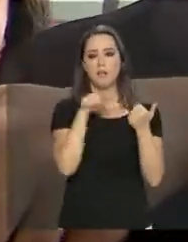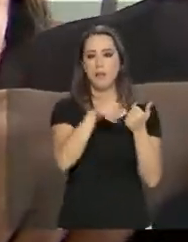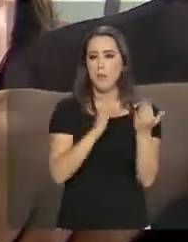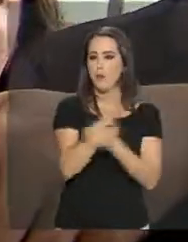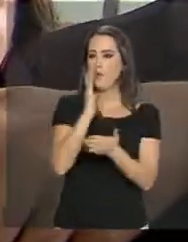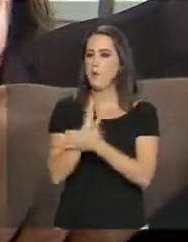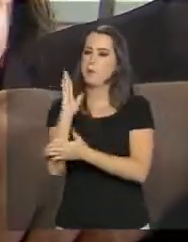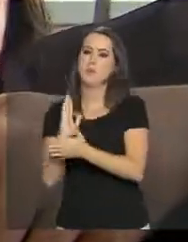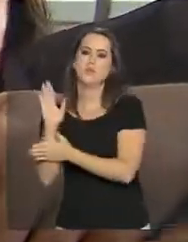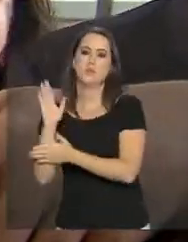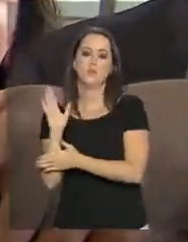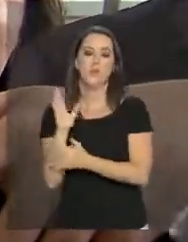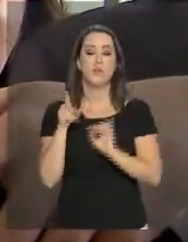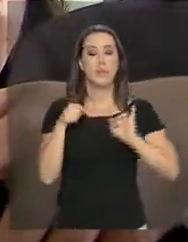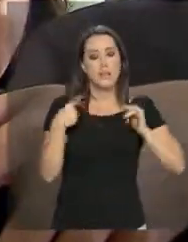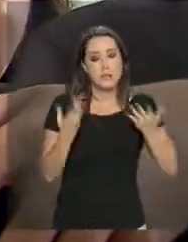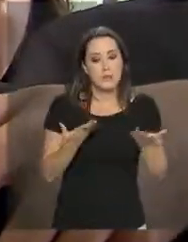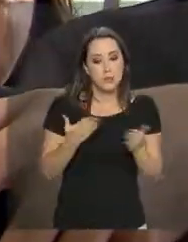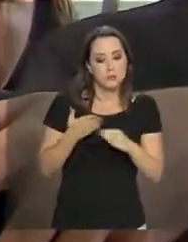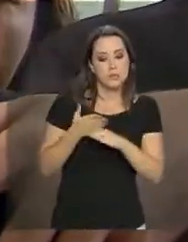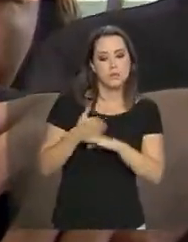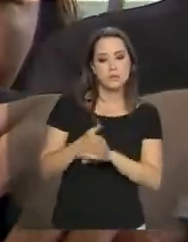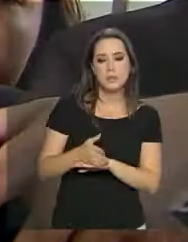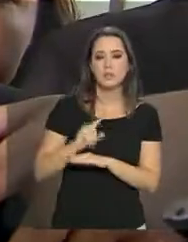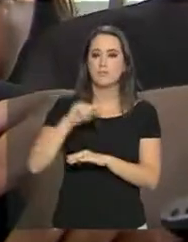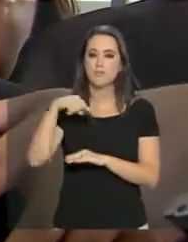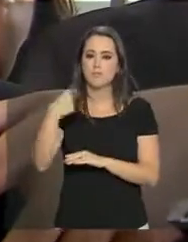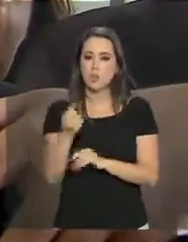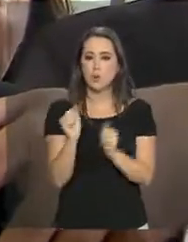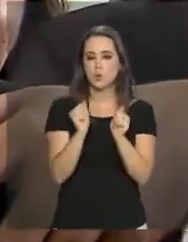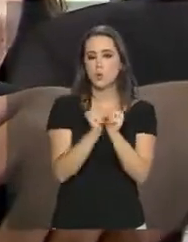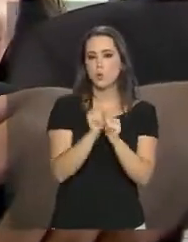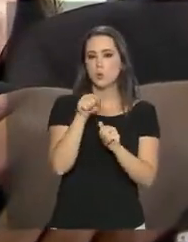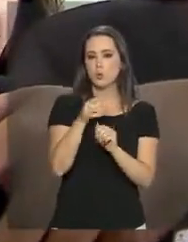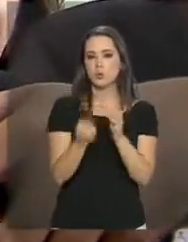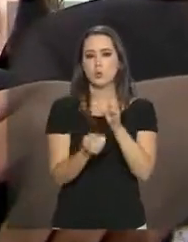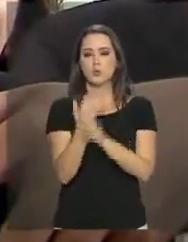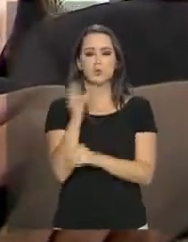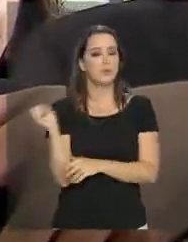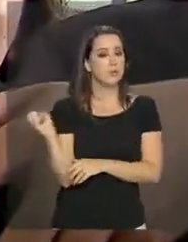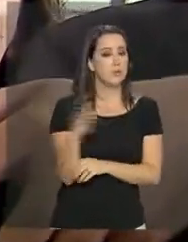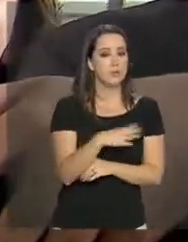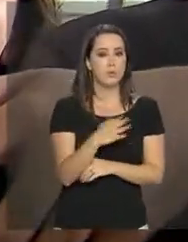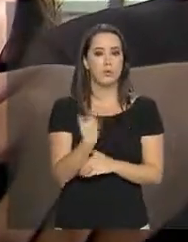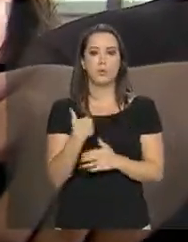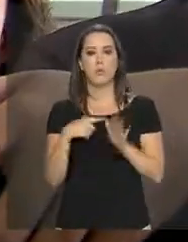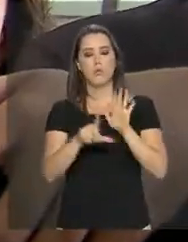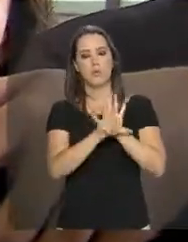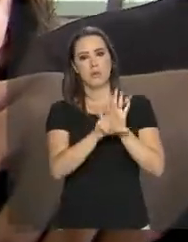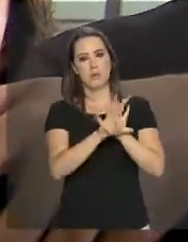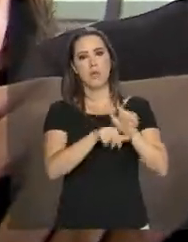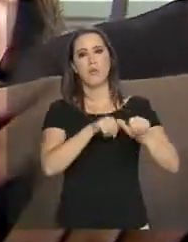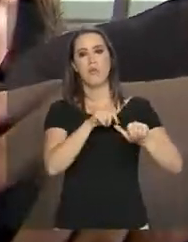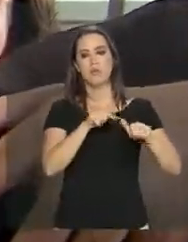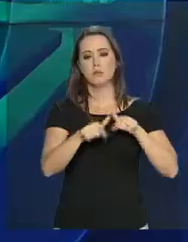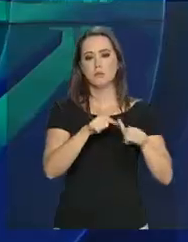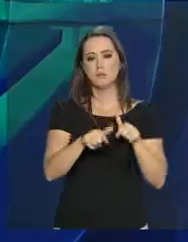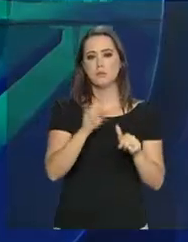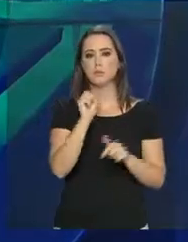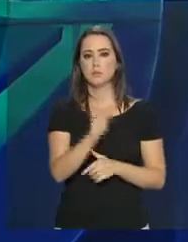aprovou várias reformas e nós entraríamos então justamente criando um novo regime trabalhista e previdenciário